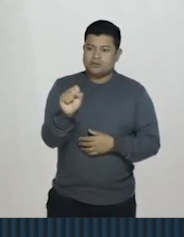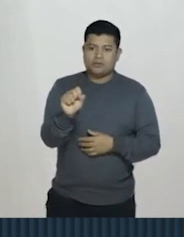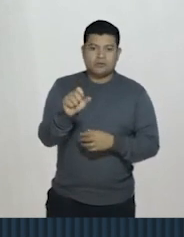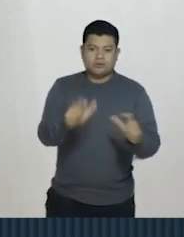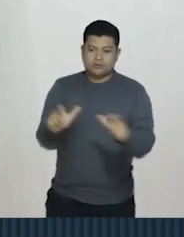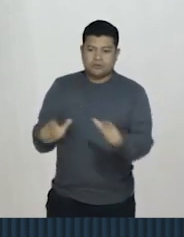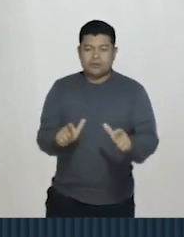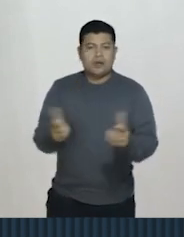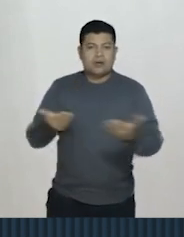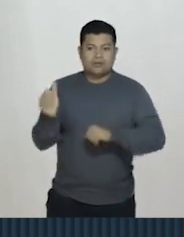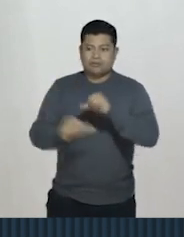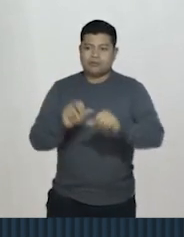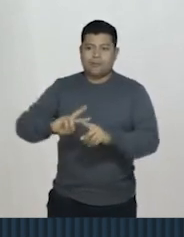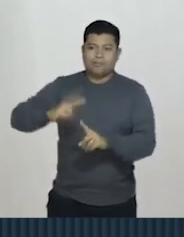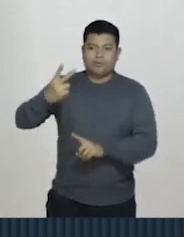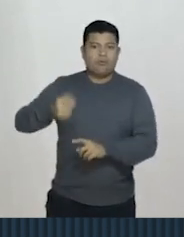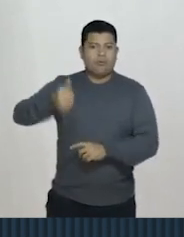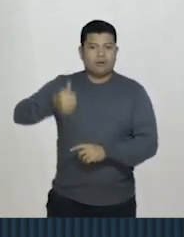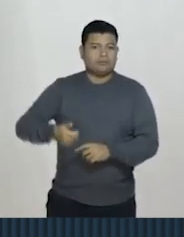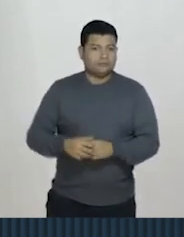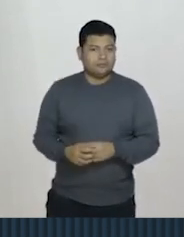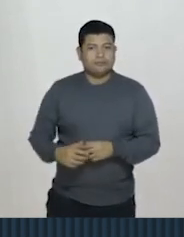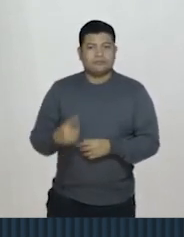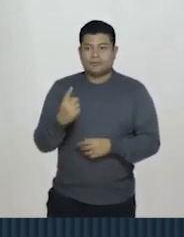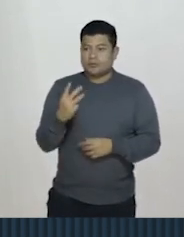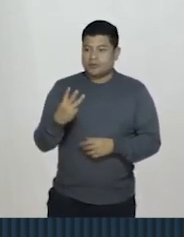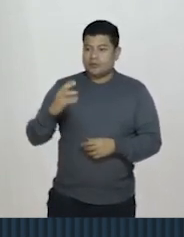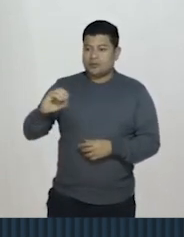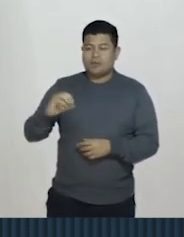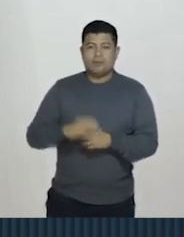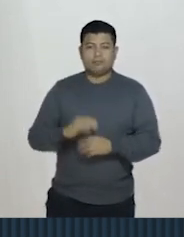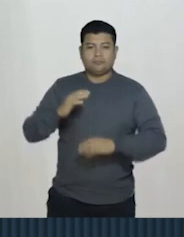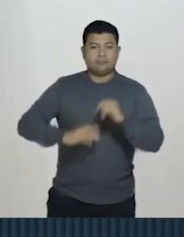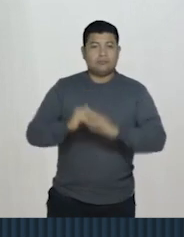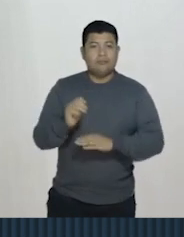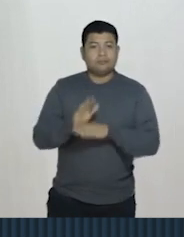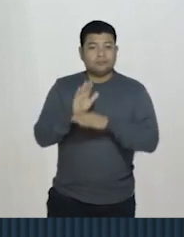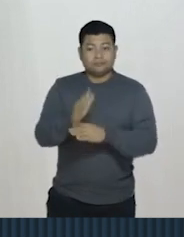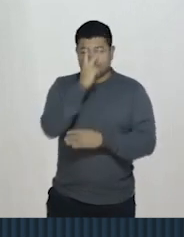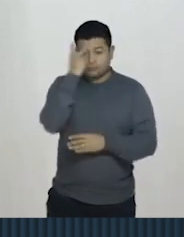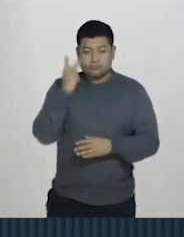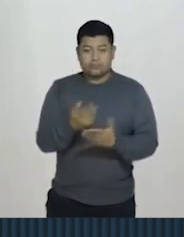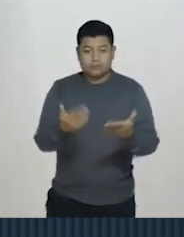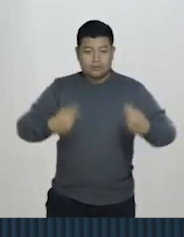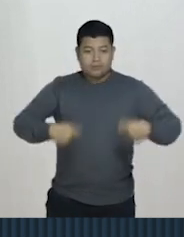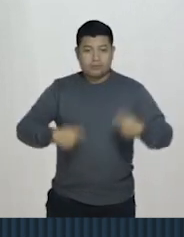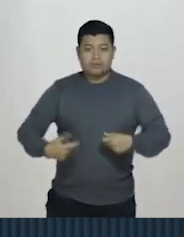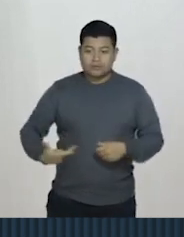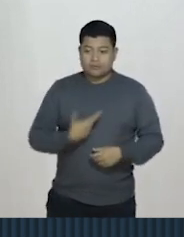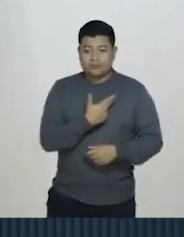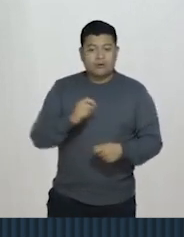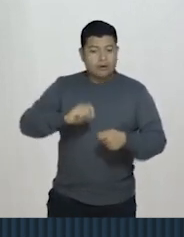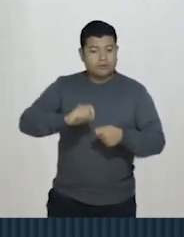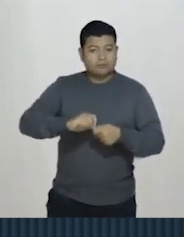hospitalares, fazendo um grande mutirão, fazendo uma grande ação em prol de uma pessoa que precisa fazer uma